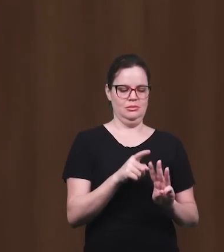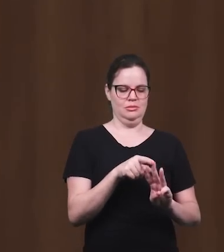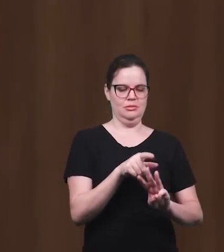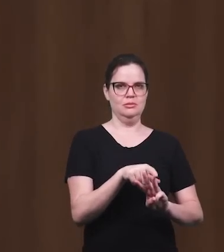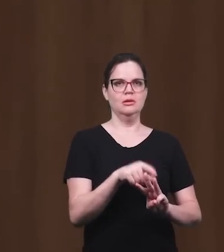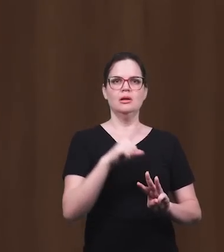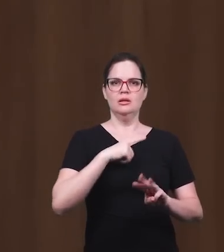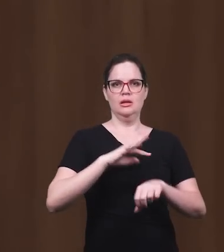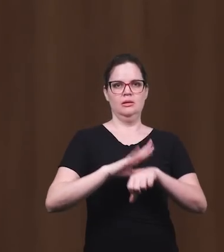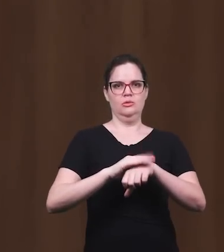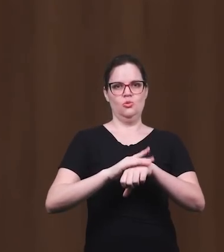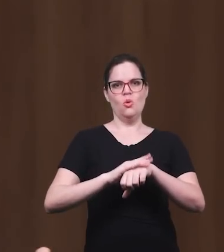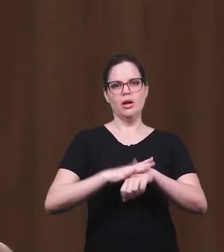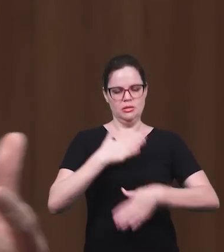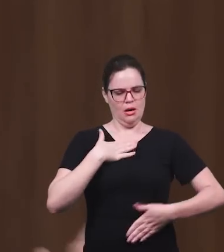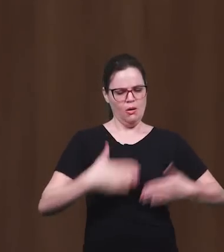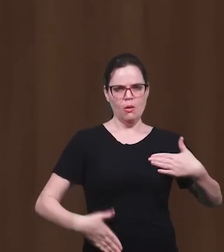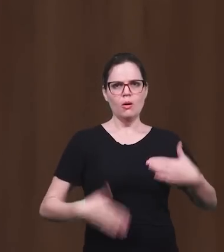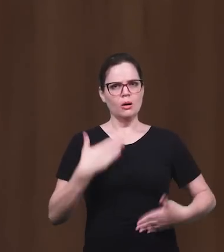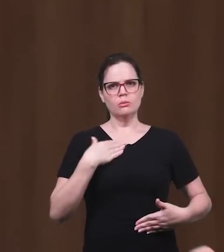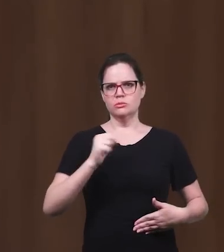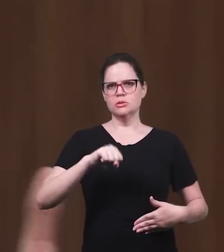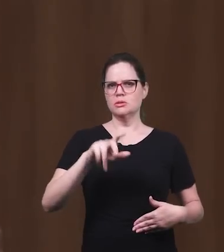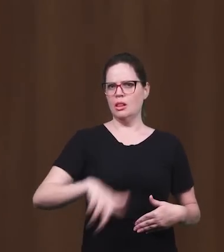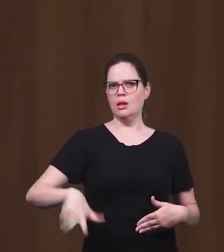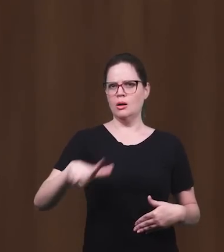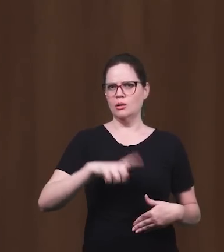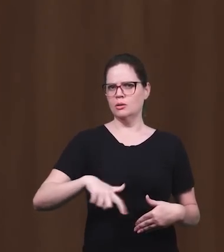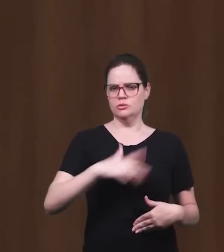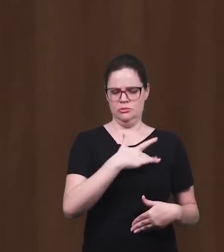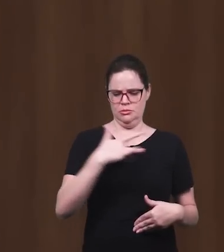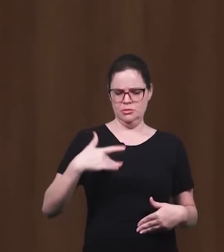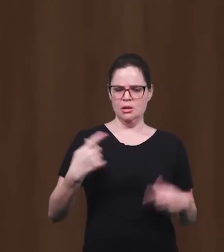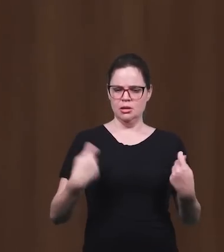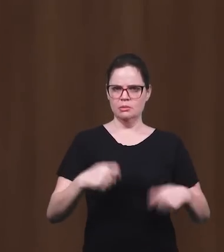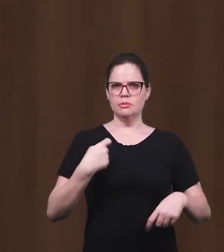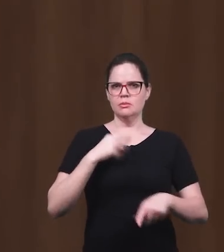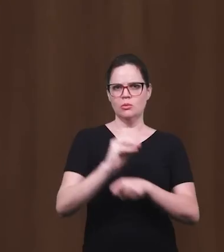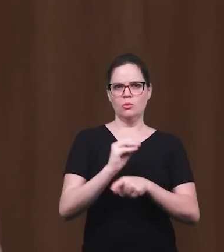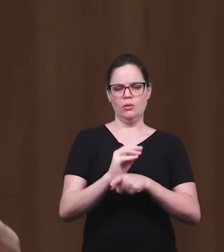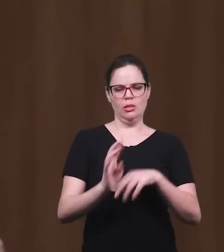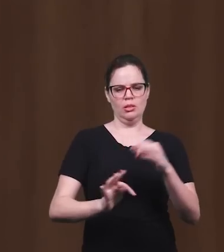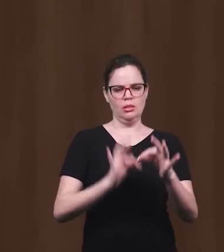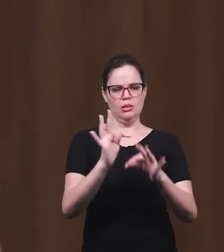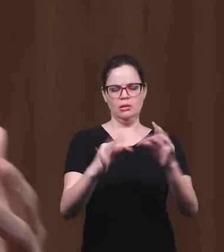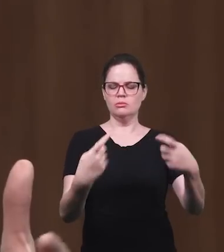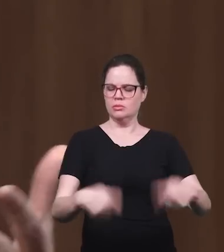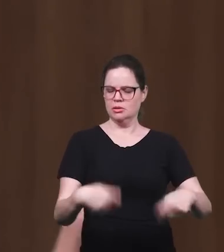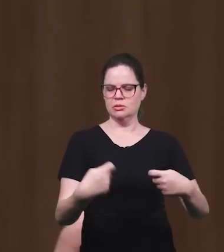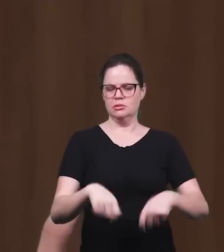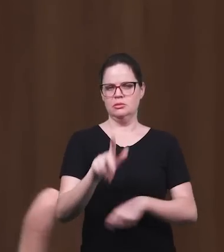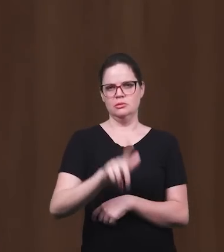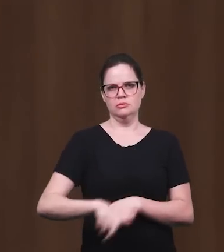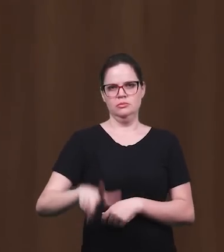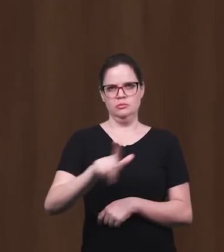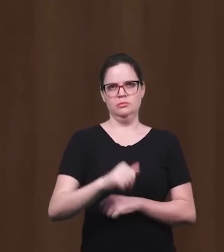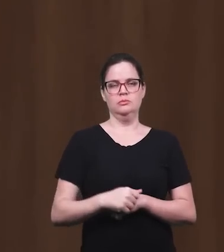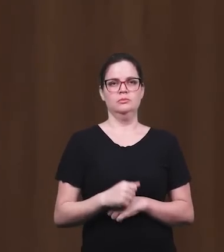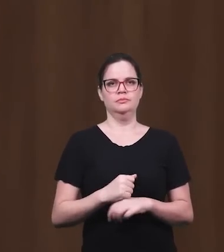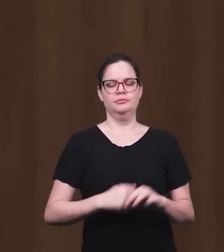que a enfermidade é uma questão física, clínica mesmo, e que tem que ser tratada no corpo